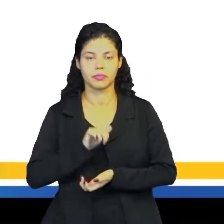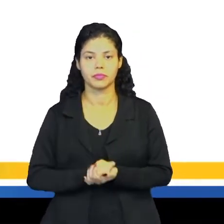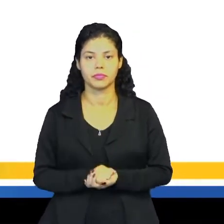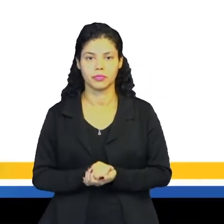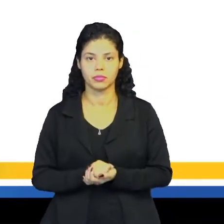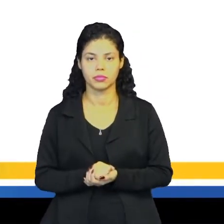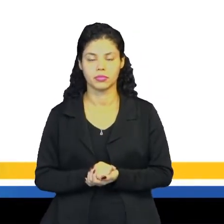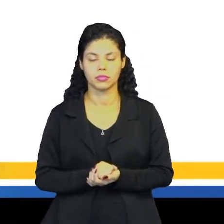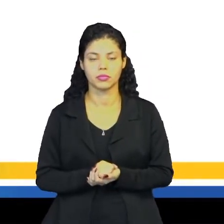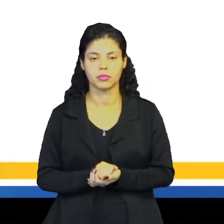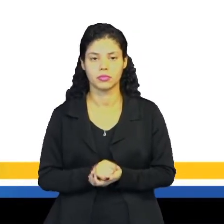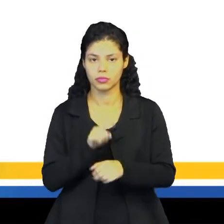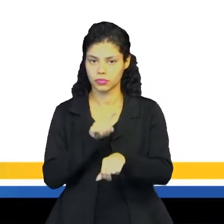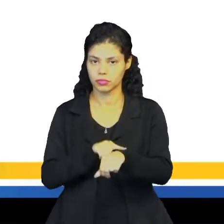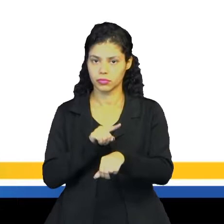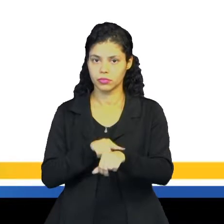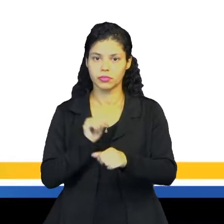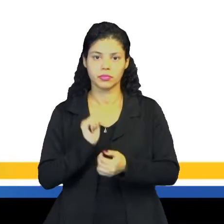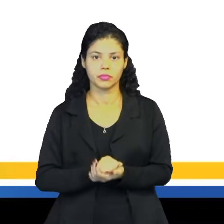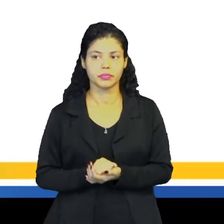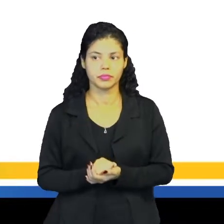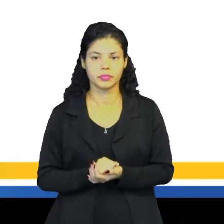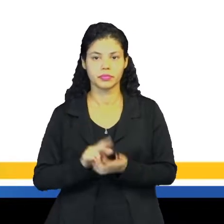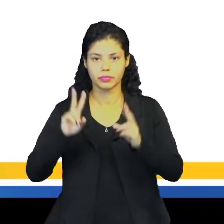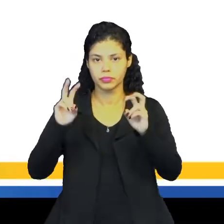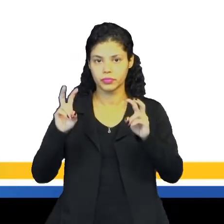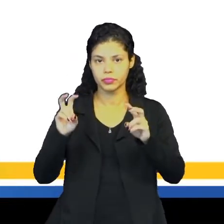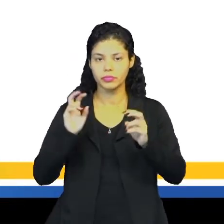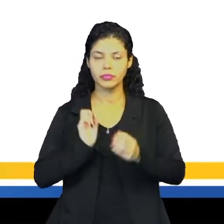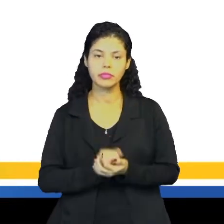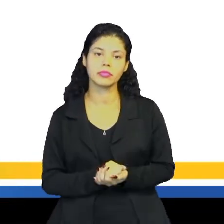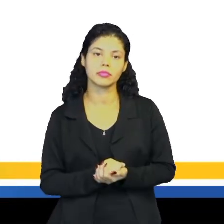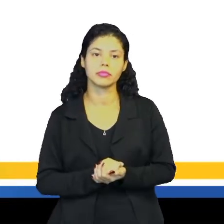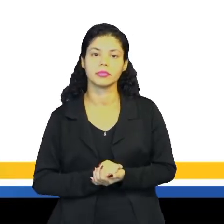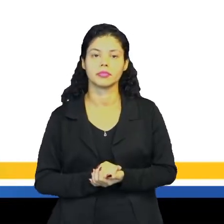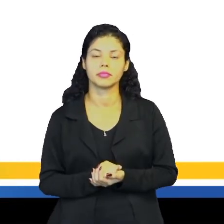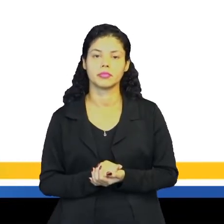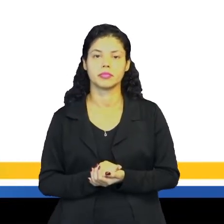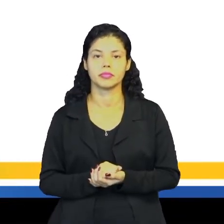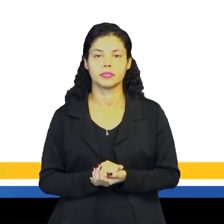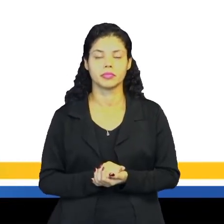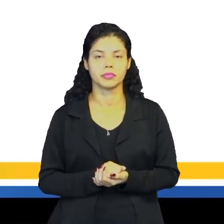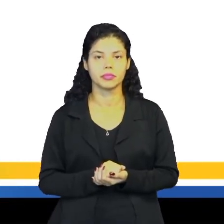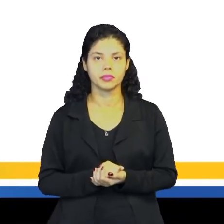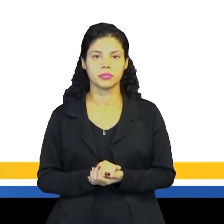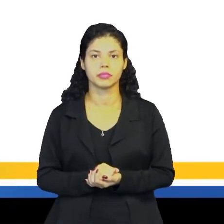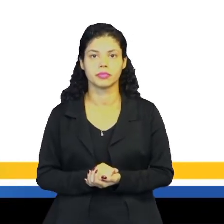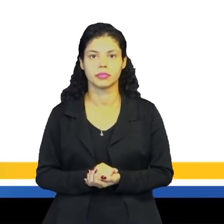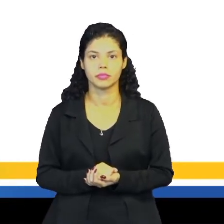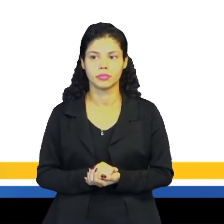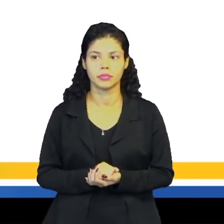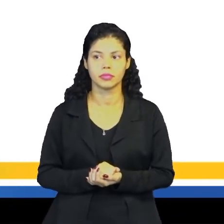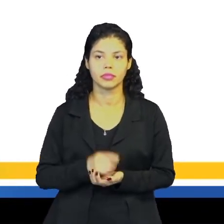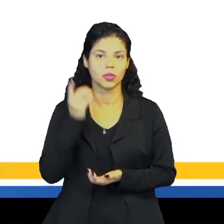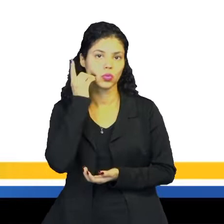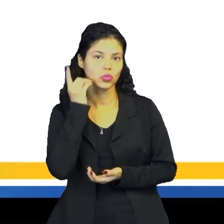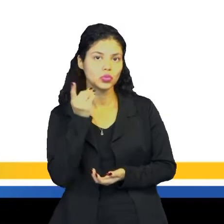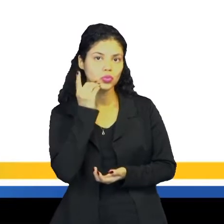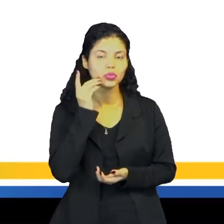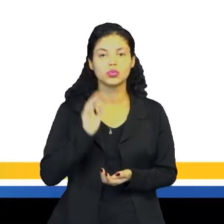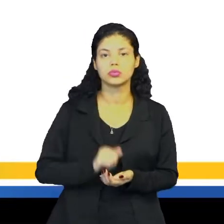falar de time, né? De tempo, sobre days, dates, weekend, no caso